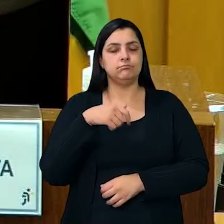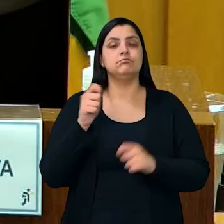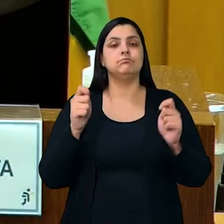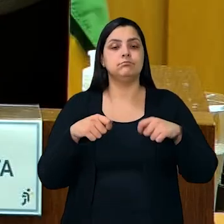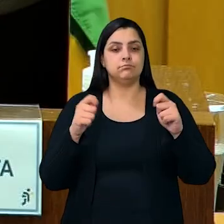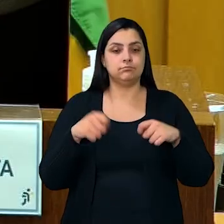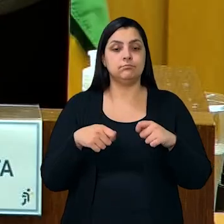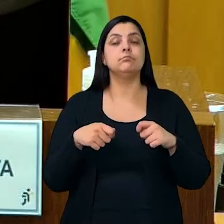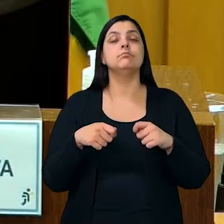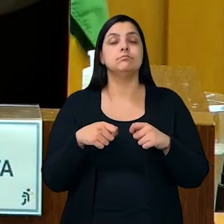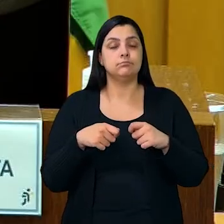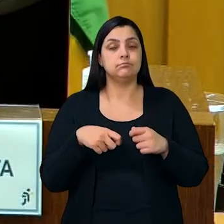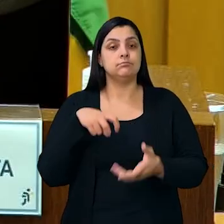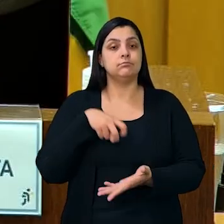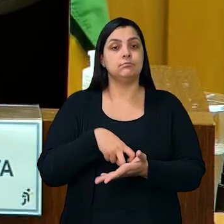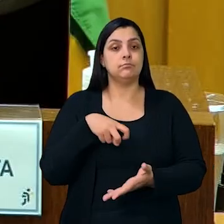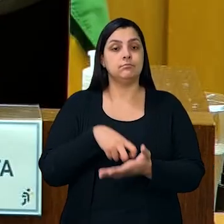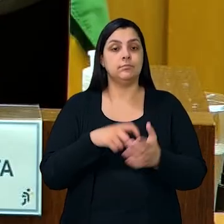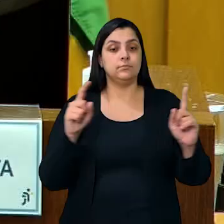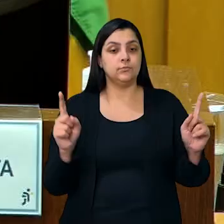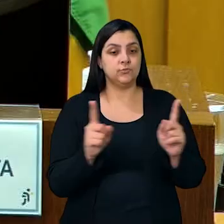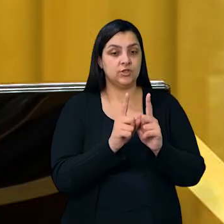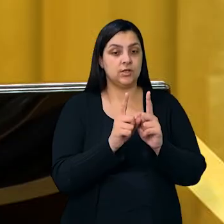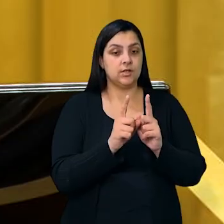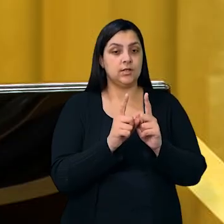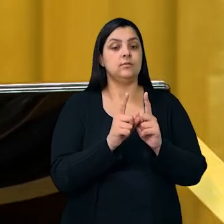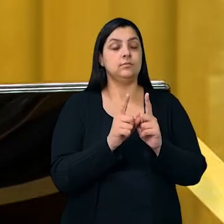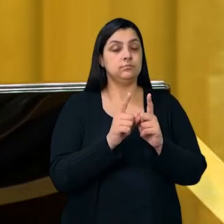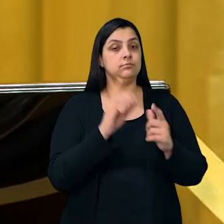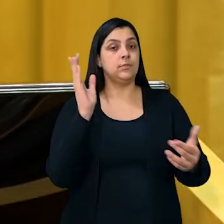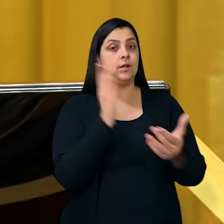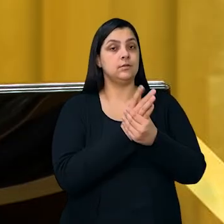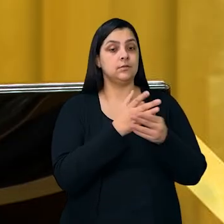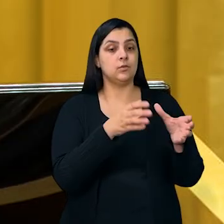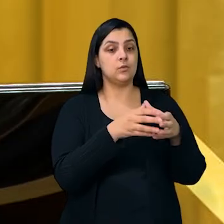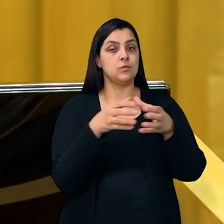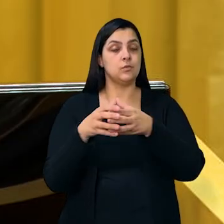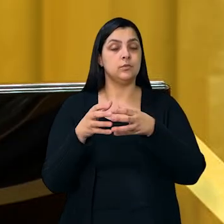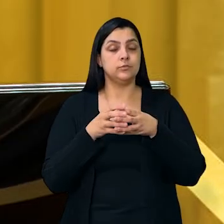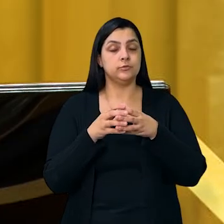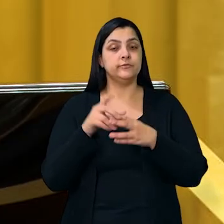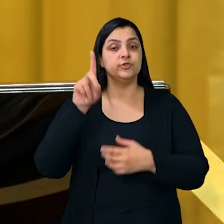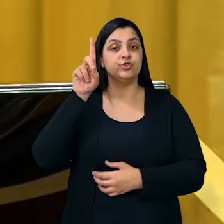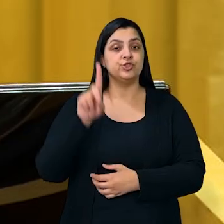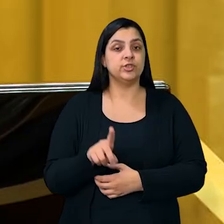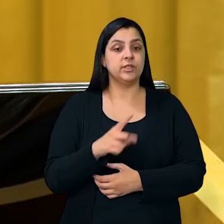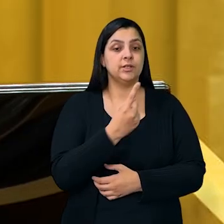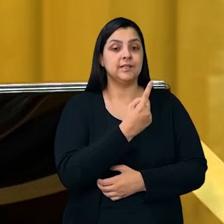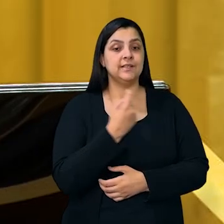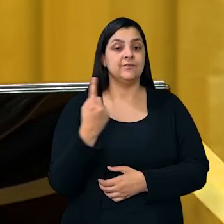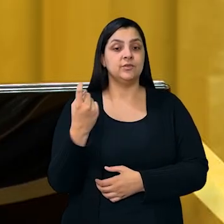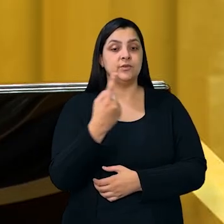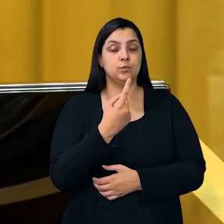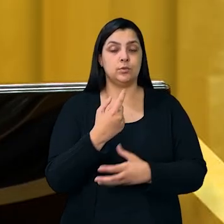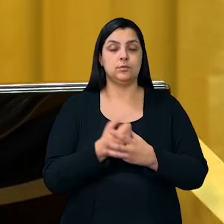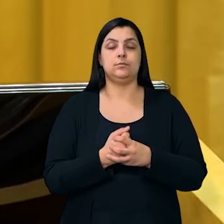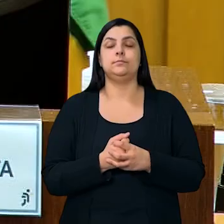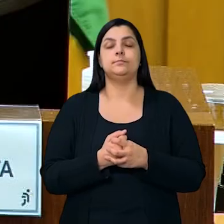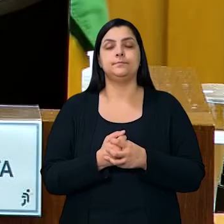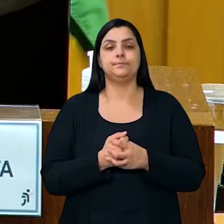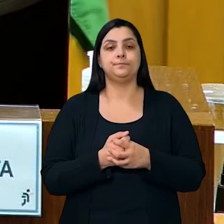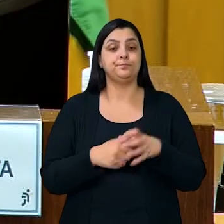a possibilidade de proferir sentença genérica em ação coletiva que trata de direitos individuais